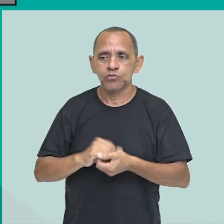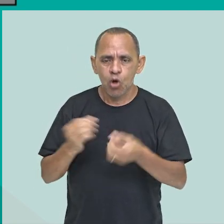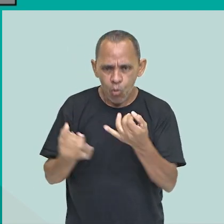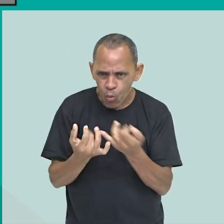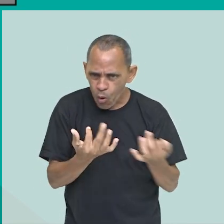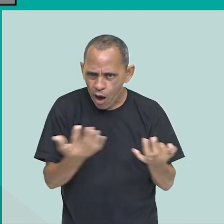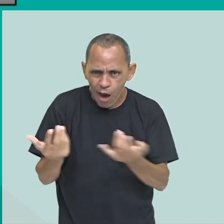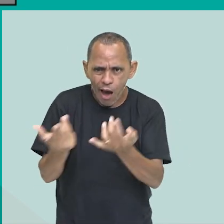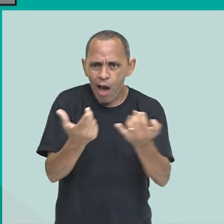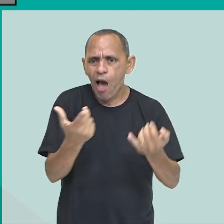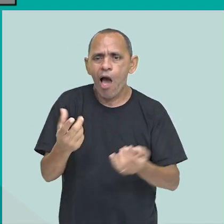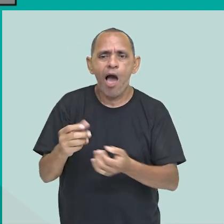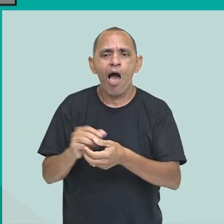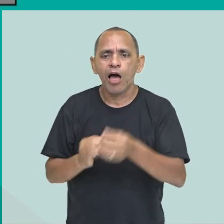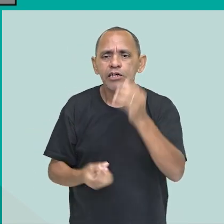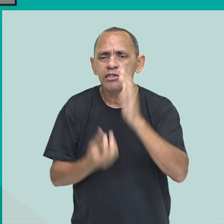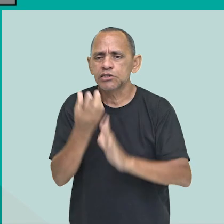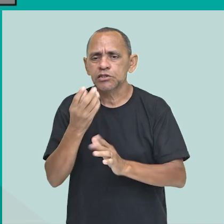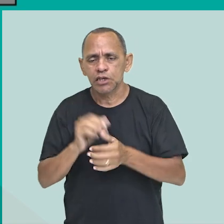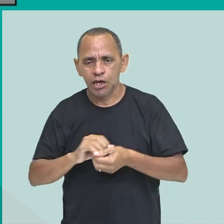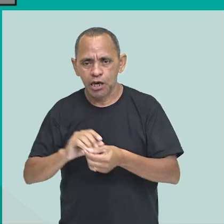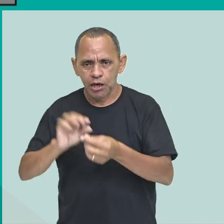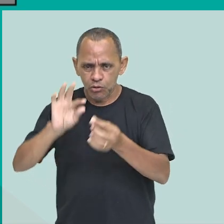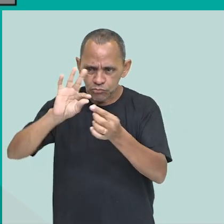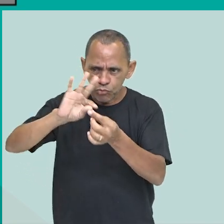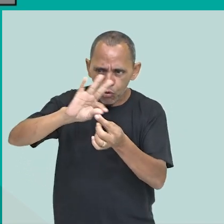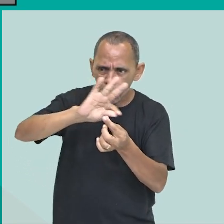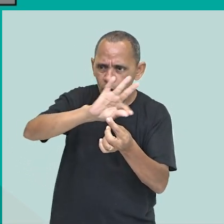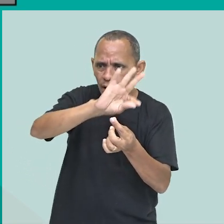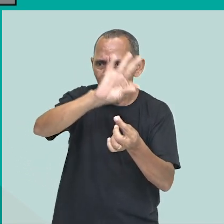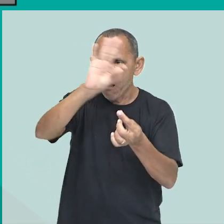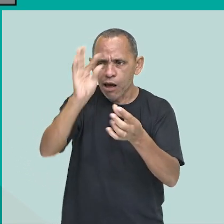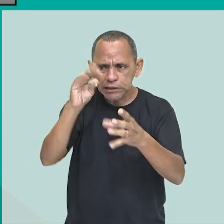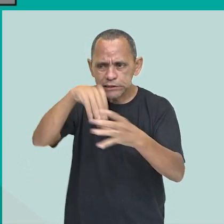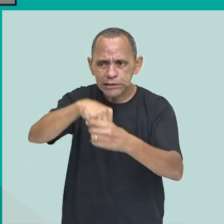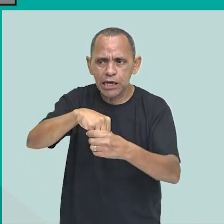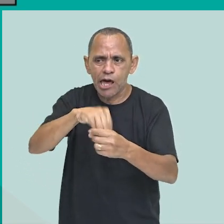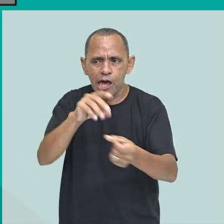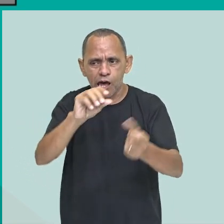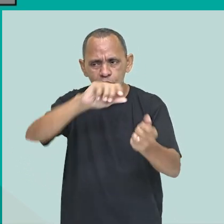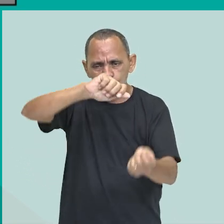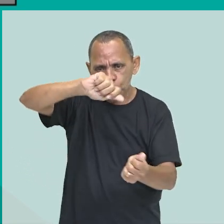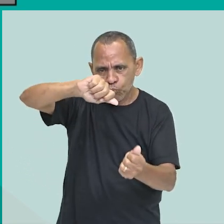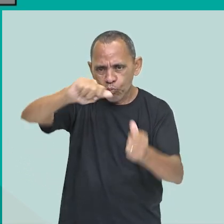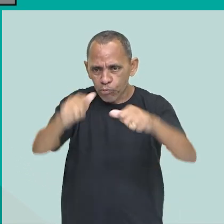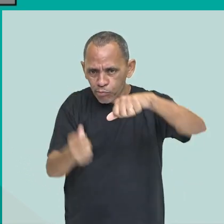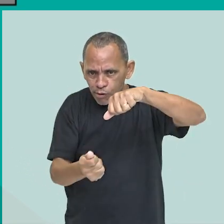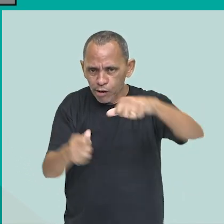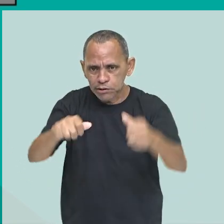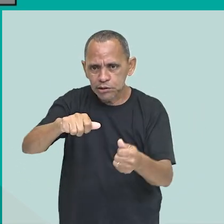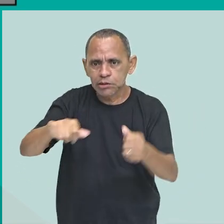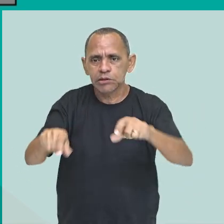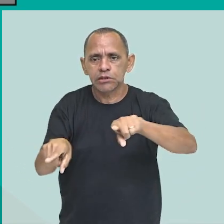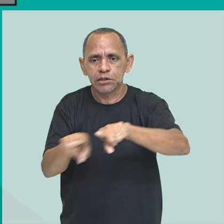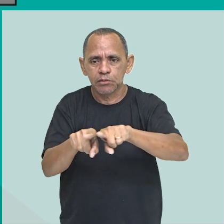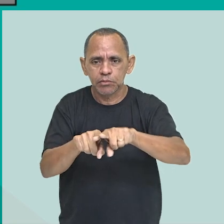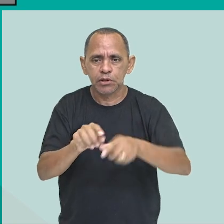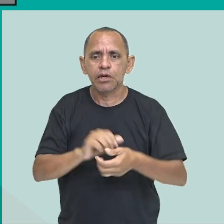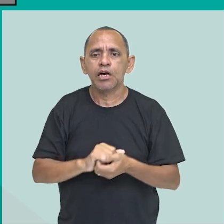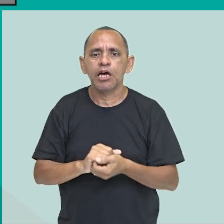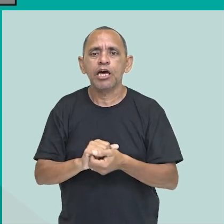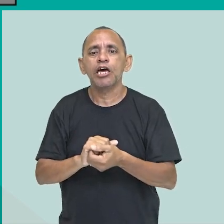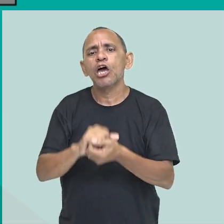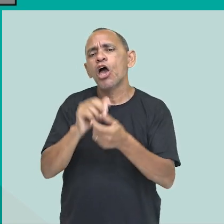Criam-se correntes circulares, chamadas de corrente de convecção, as quais, determinadas pela diferença